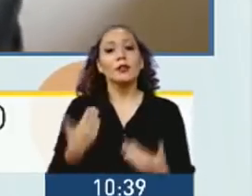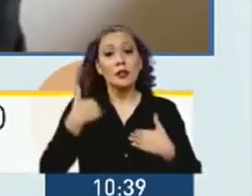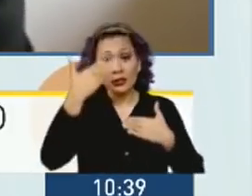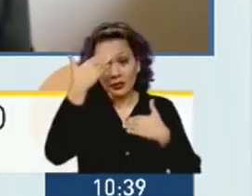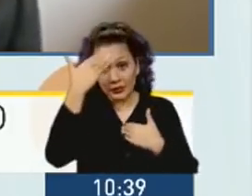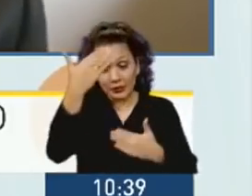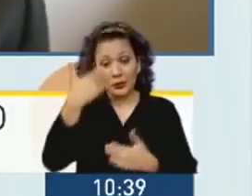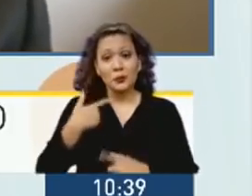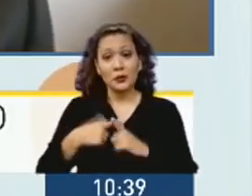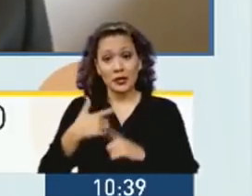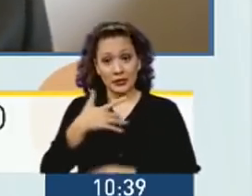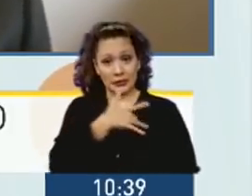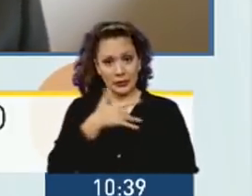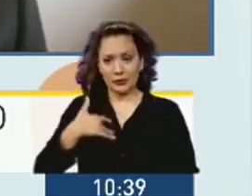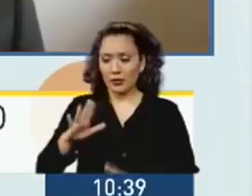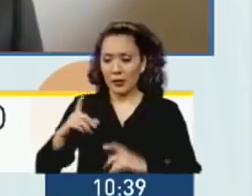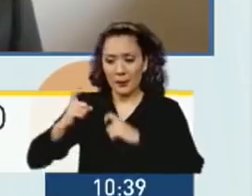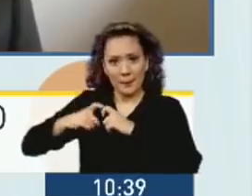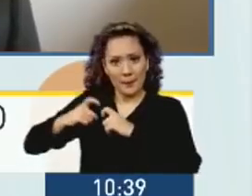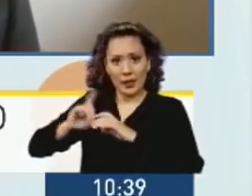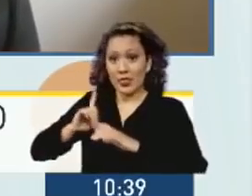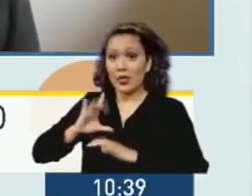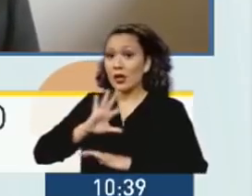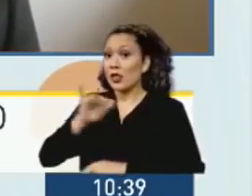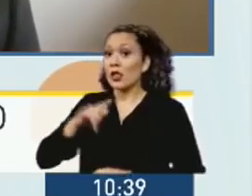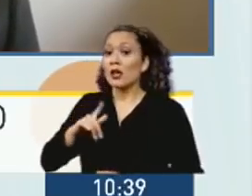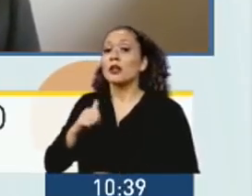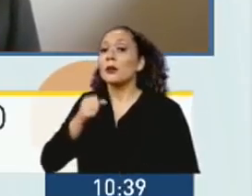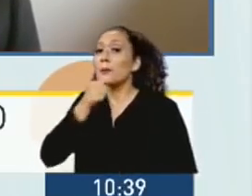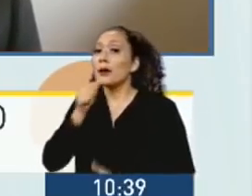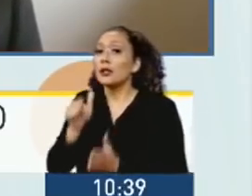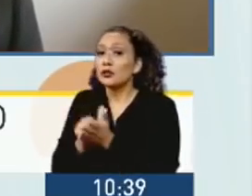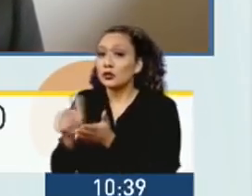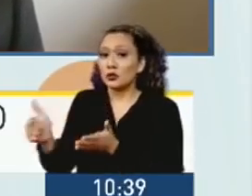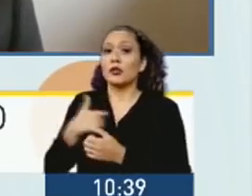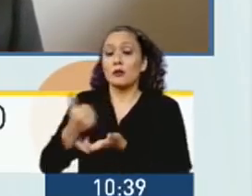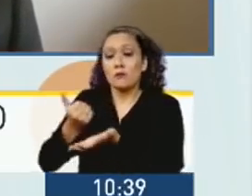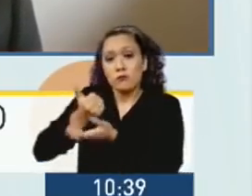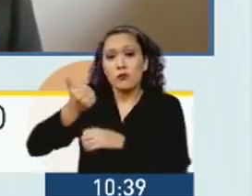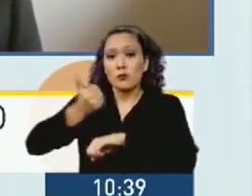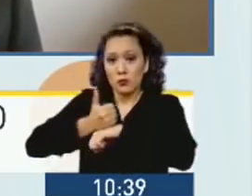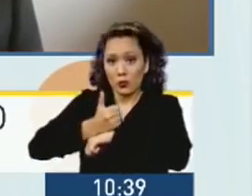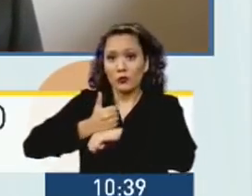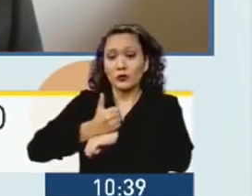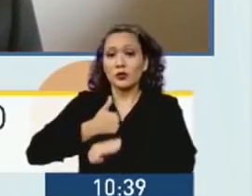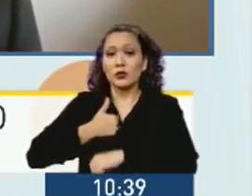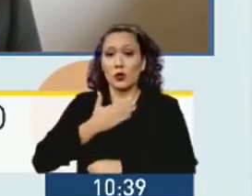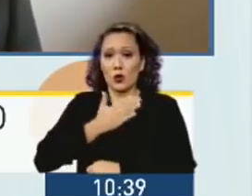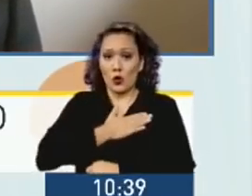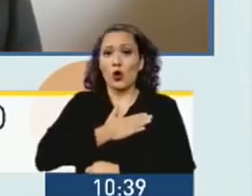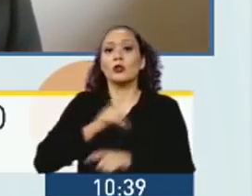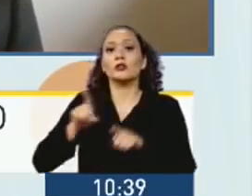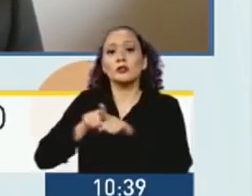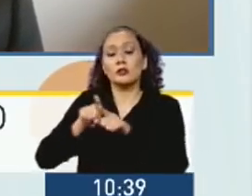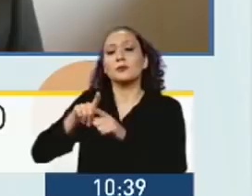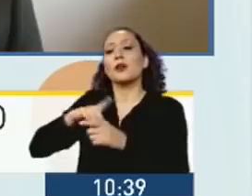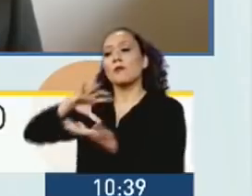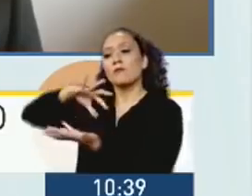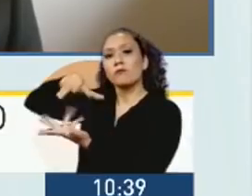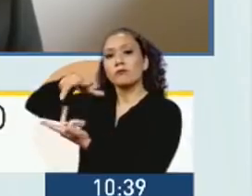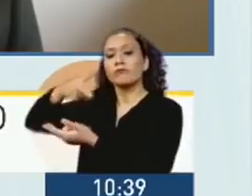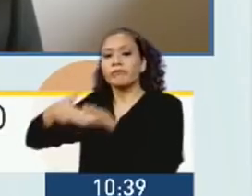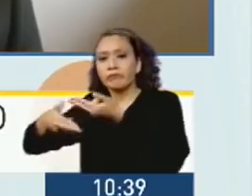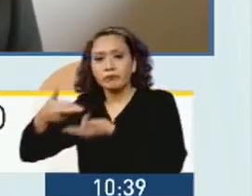de saúde pública, eu não sou médico, sou formado em relações internacionais, sou jornalista por profissão, aliás. Parabéns. Então, o que eu gosto mesmo é de analisar os